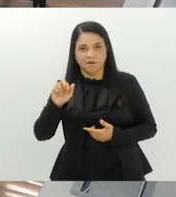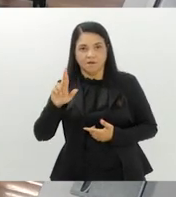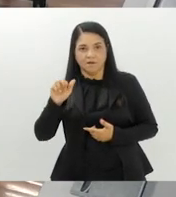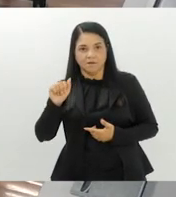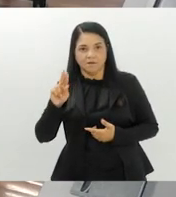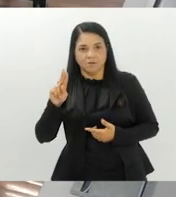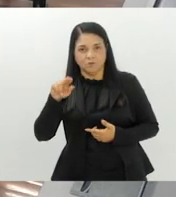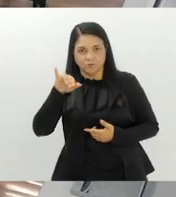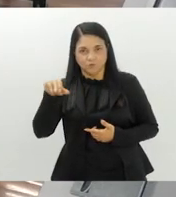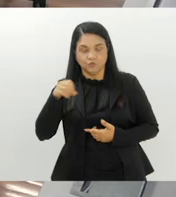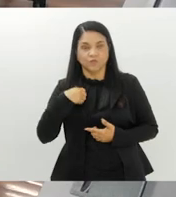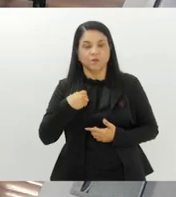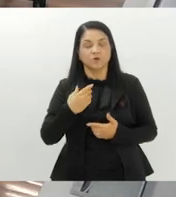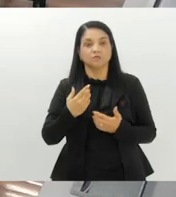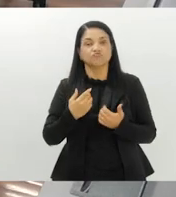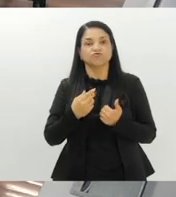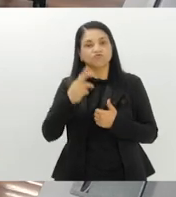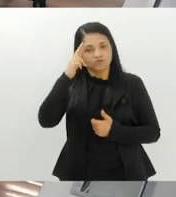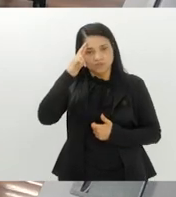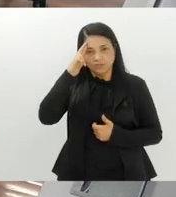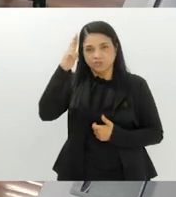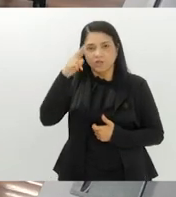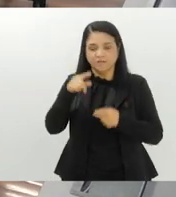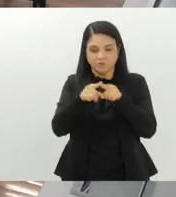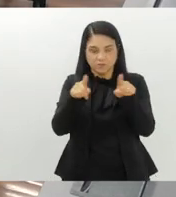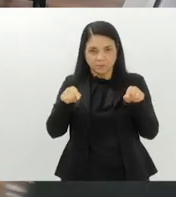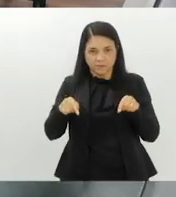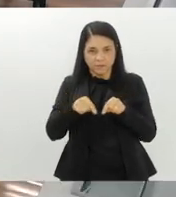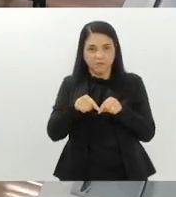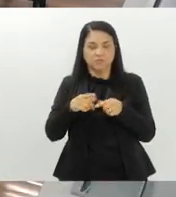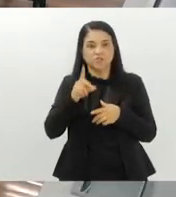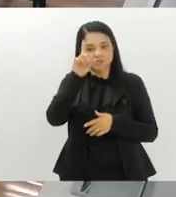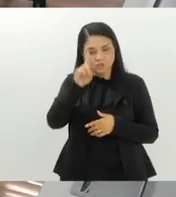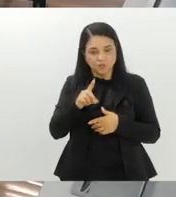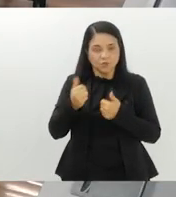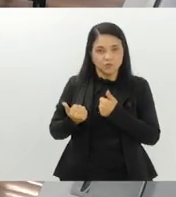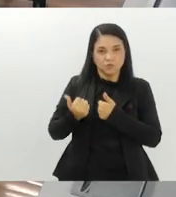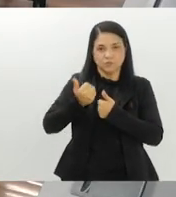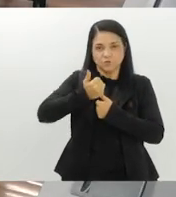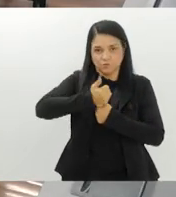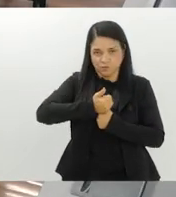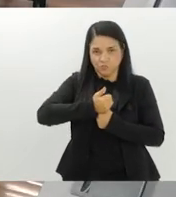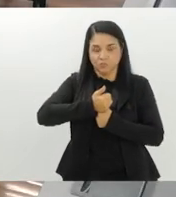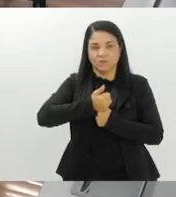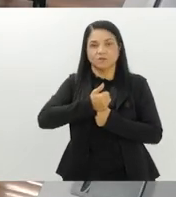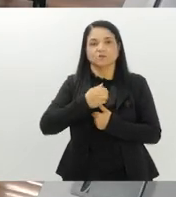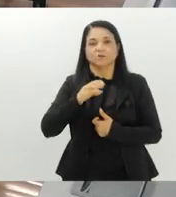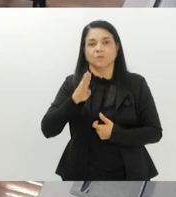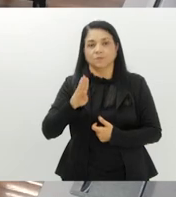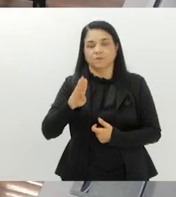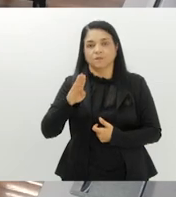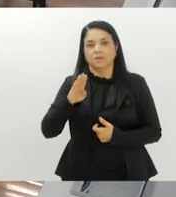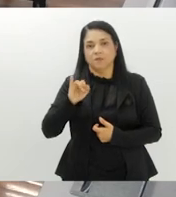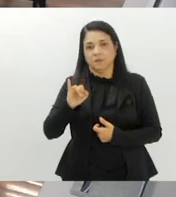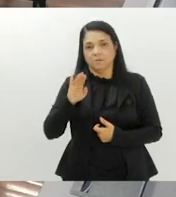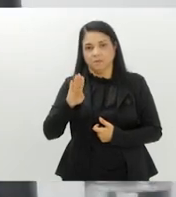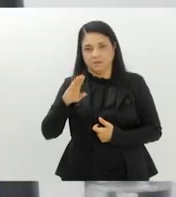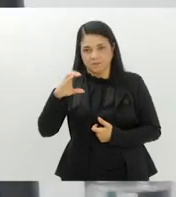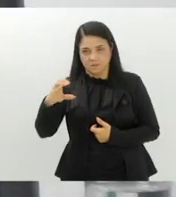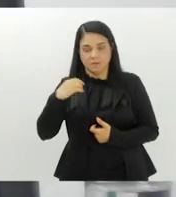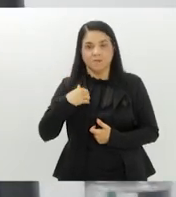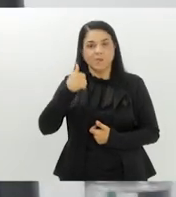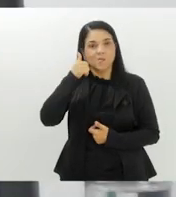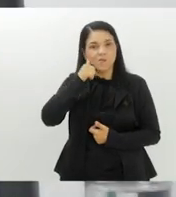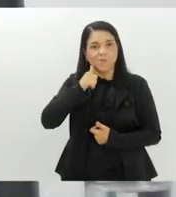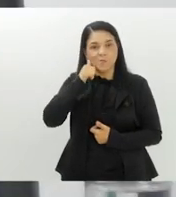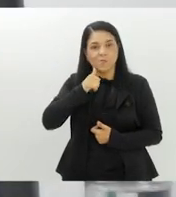gabinete e de diretora geral substituta do Instituto Benjamin Constant. Eu sou uma mulher negra,